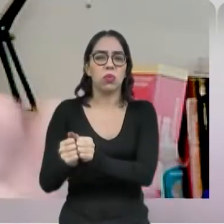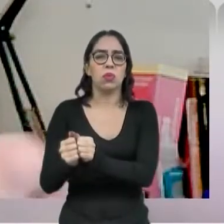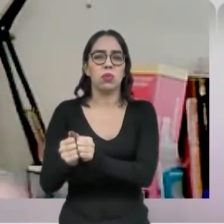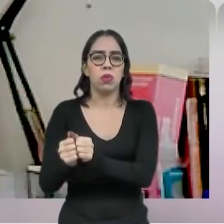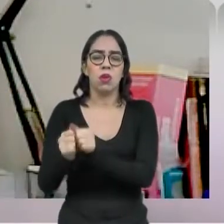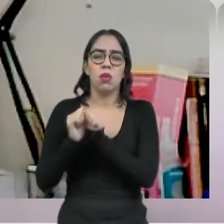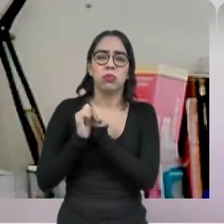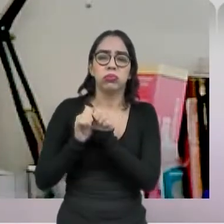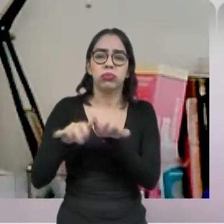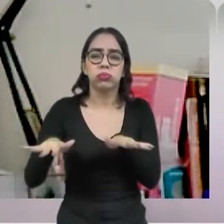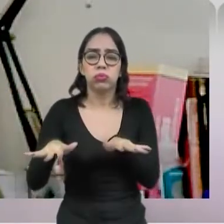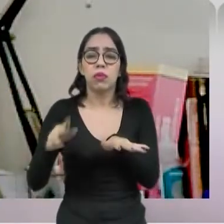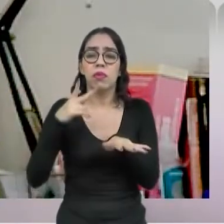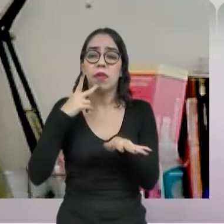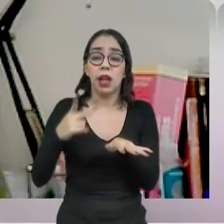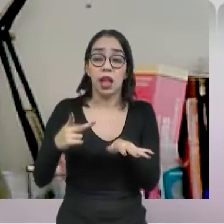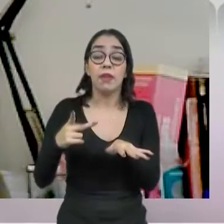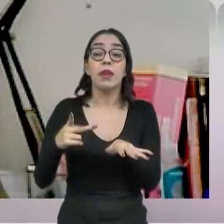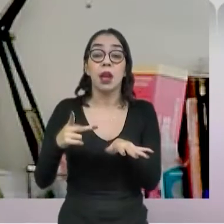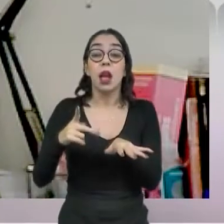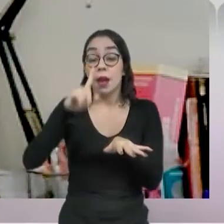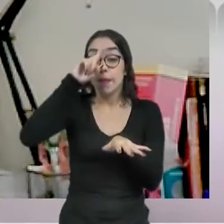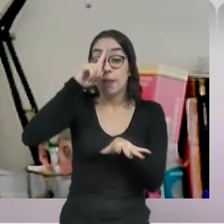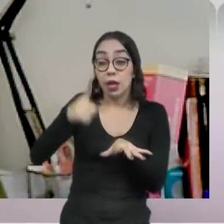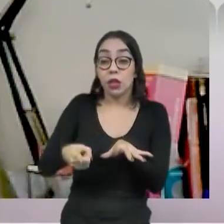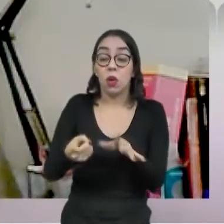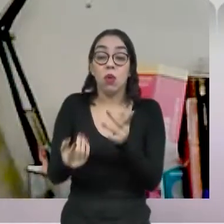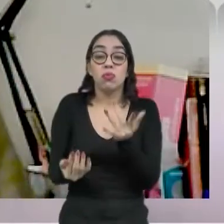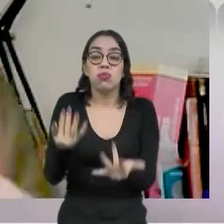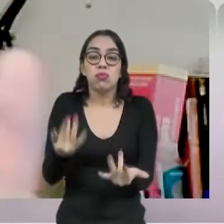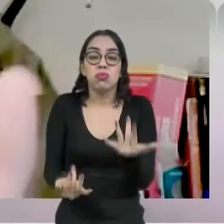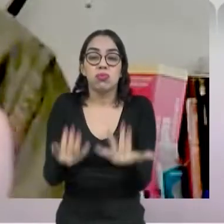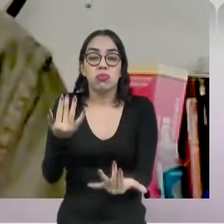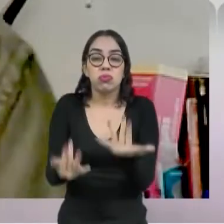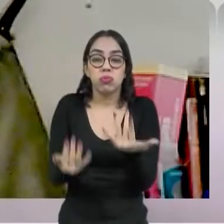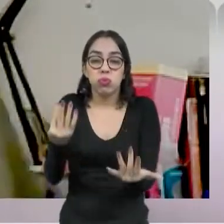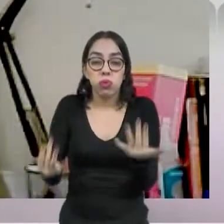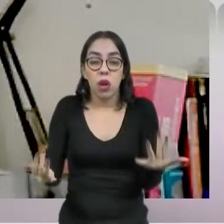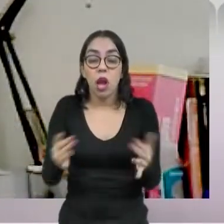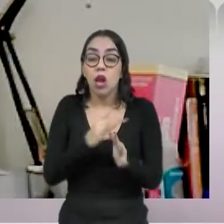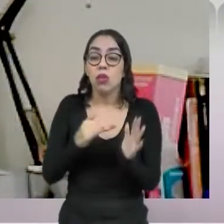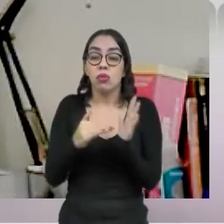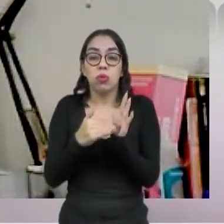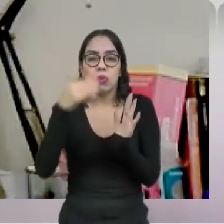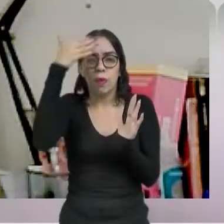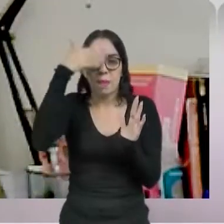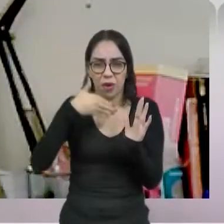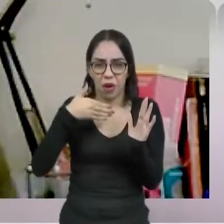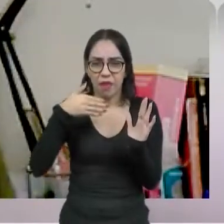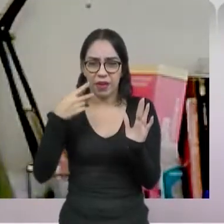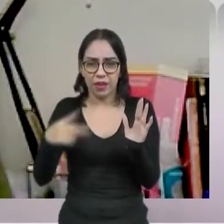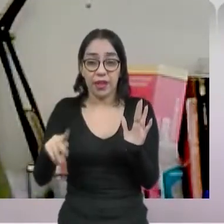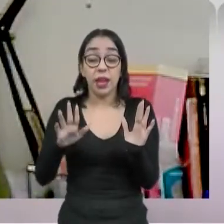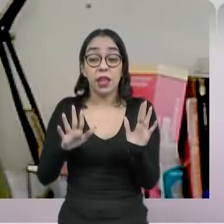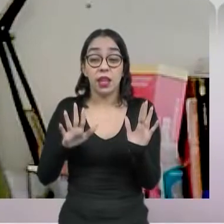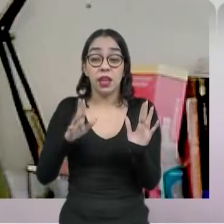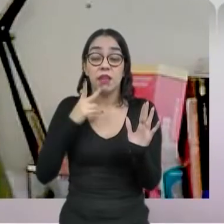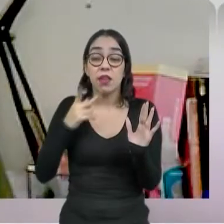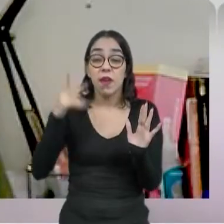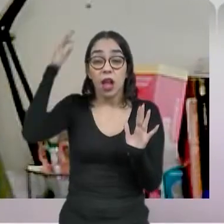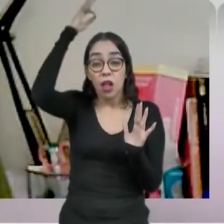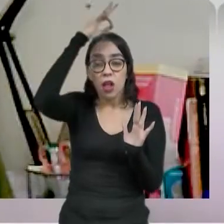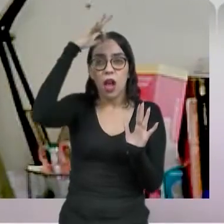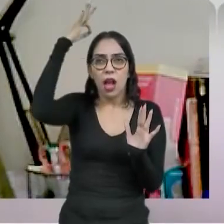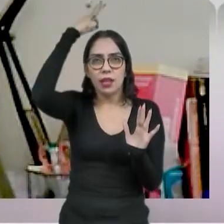sobre todos os episódios, mandou queimar todas as evidências, as possíveis provas do suposto milagre